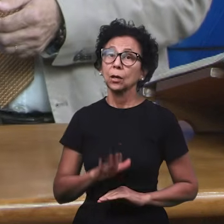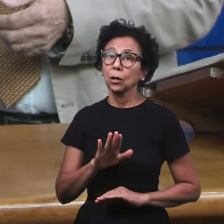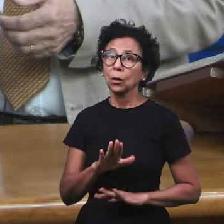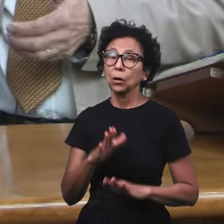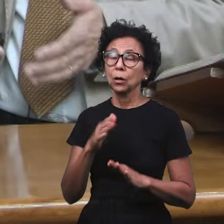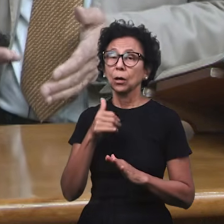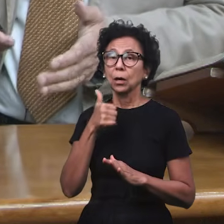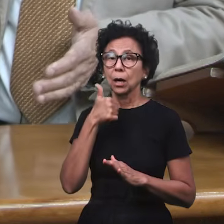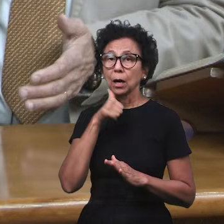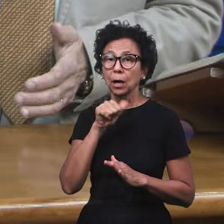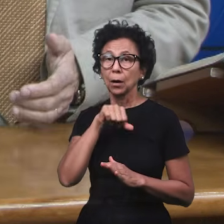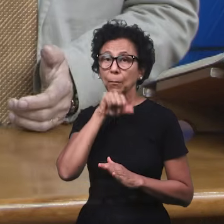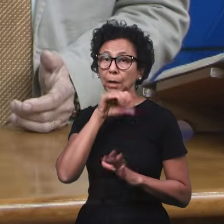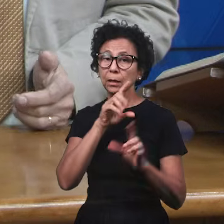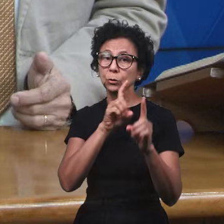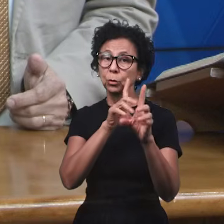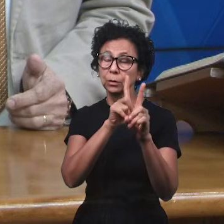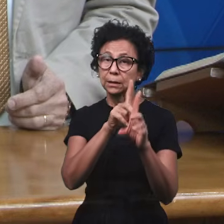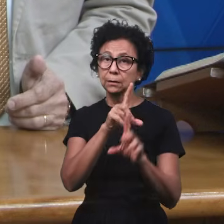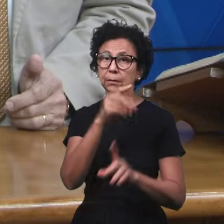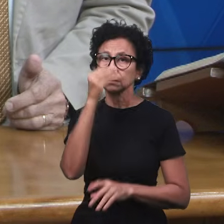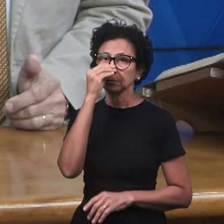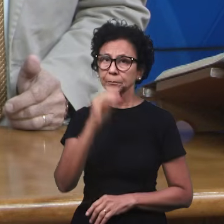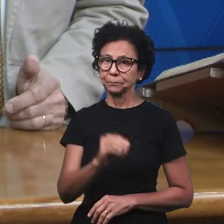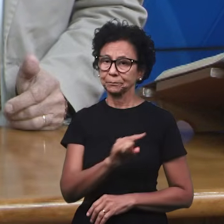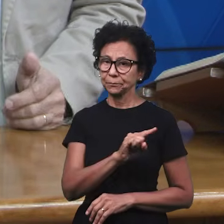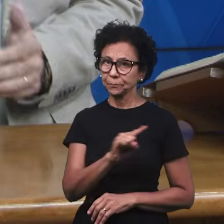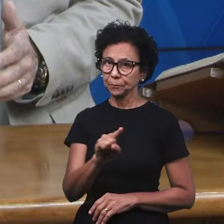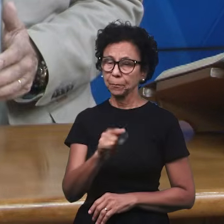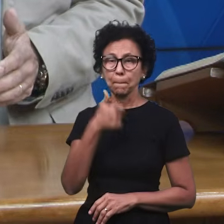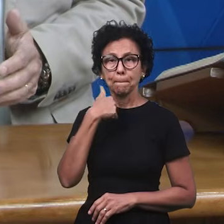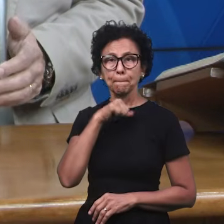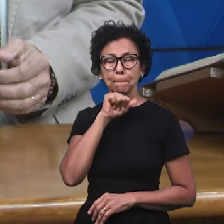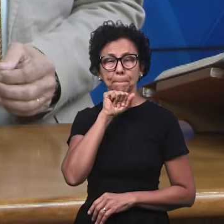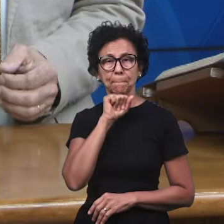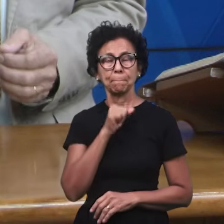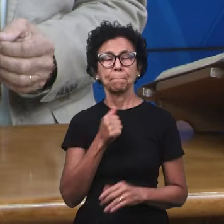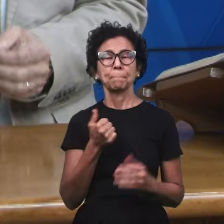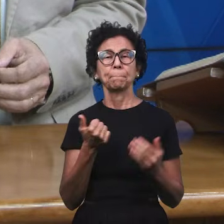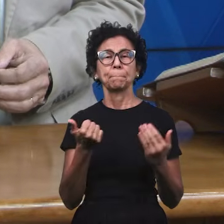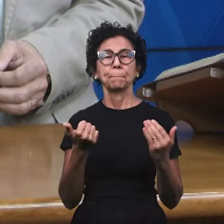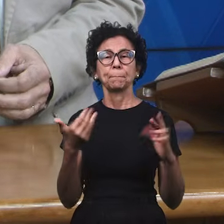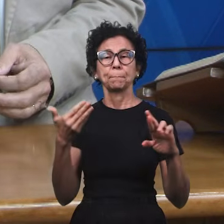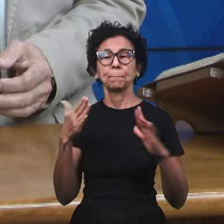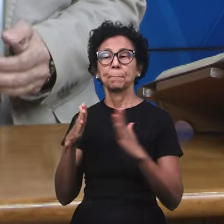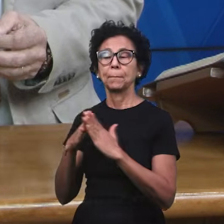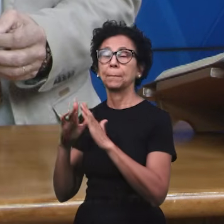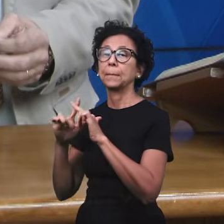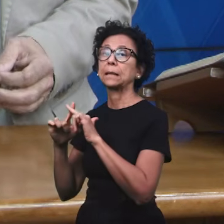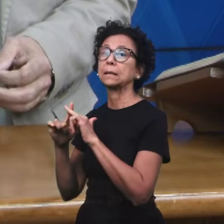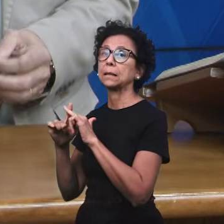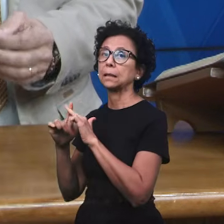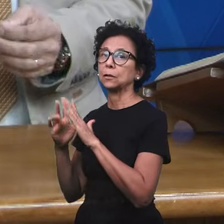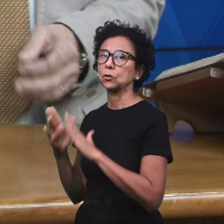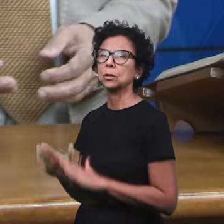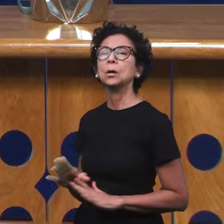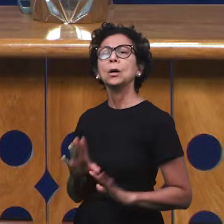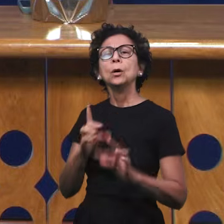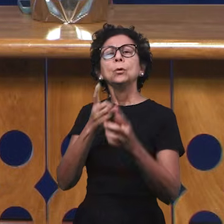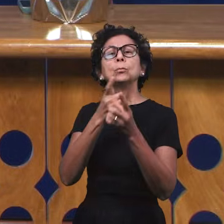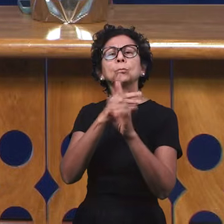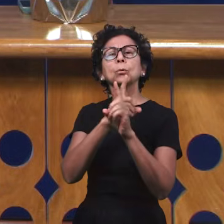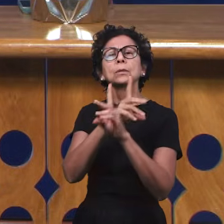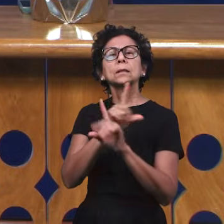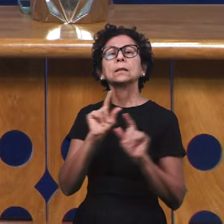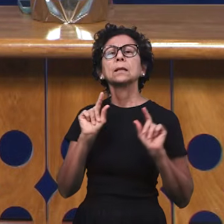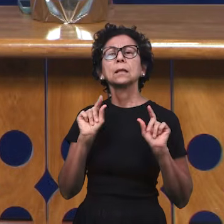mãe. E aqui a referência é para a igreja. Por quê? Porque a doutrina é o conjunto de elementos